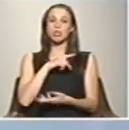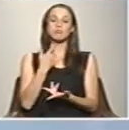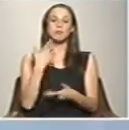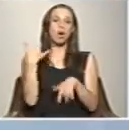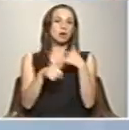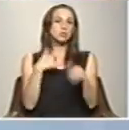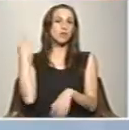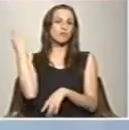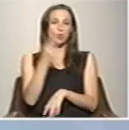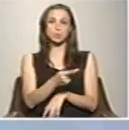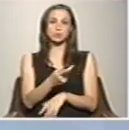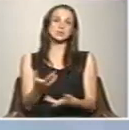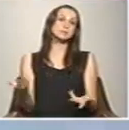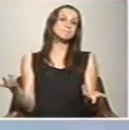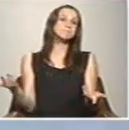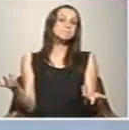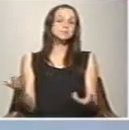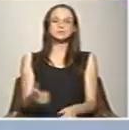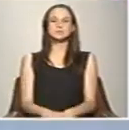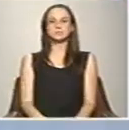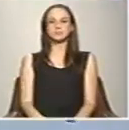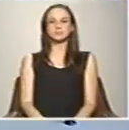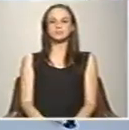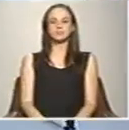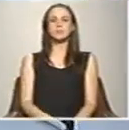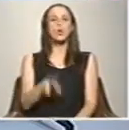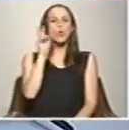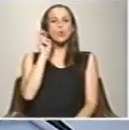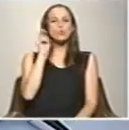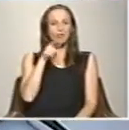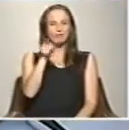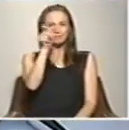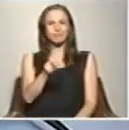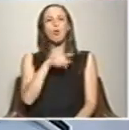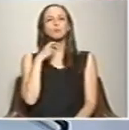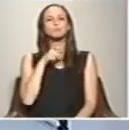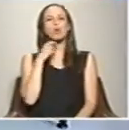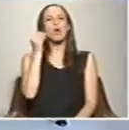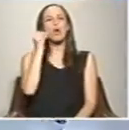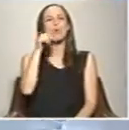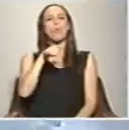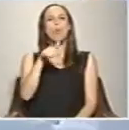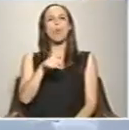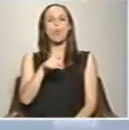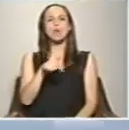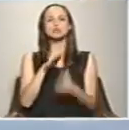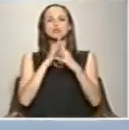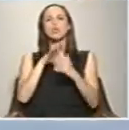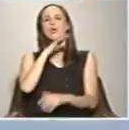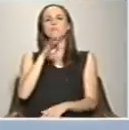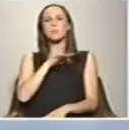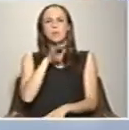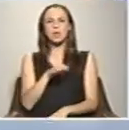depois é apenas o não respeitar a questão da autonomia. Eu queria ouvi-lo também sobre esta questão, nomeadamente sobre a forma como hoje funcionam as famílias e depois o